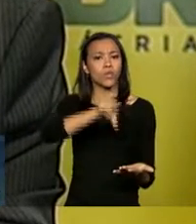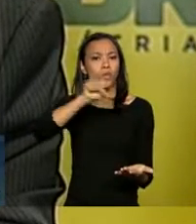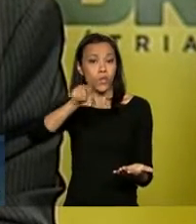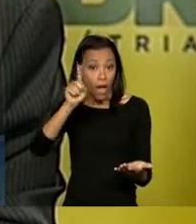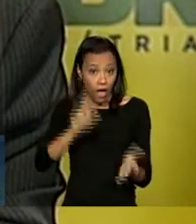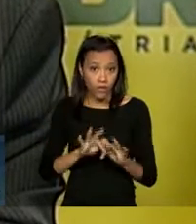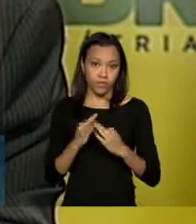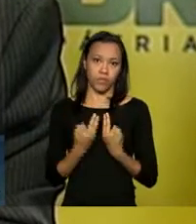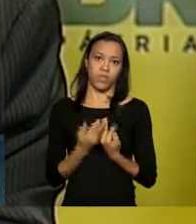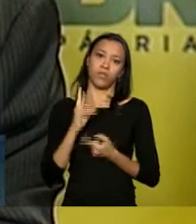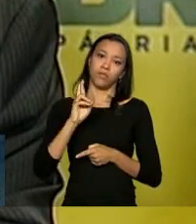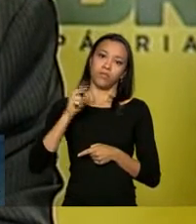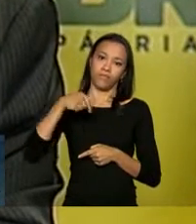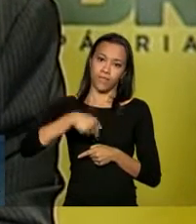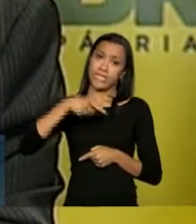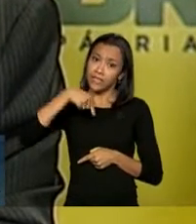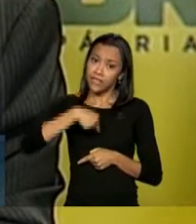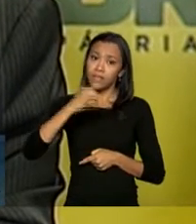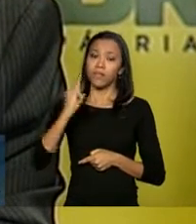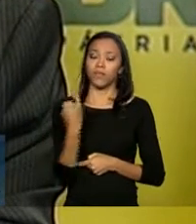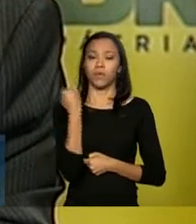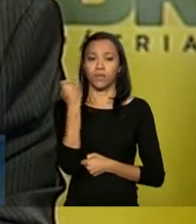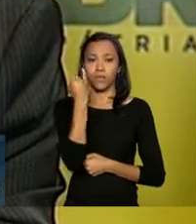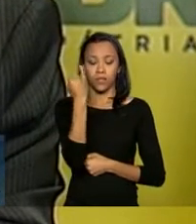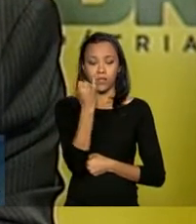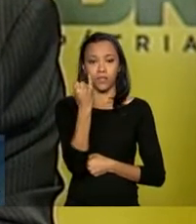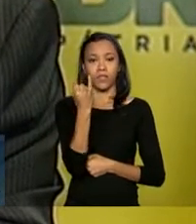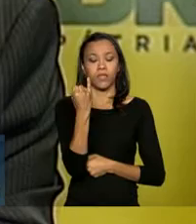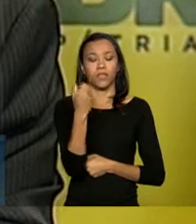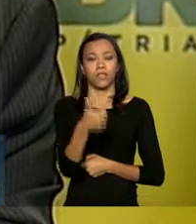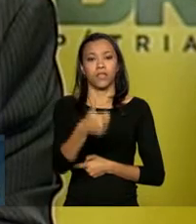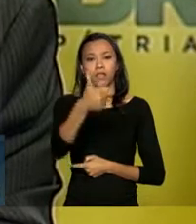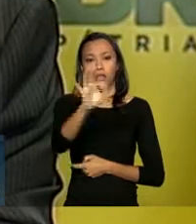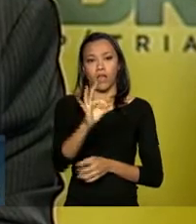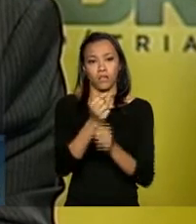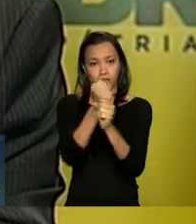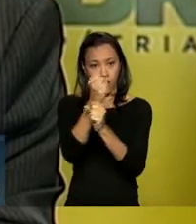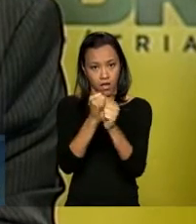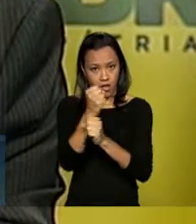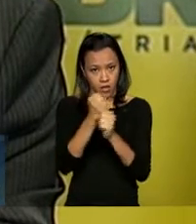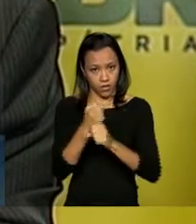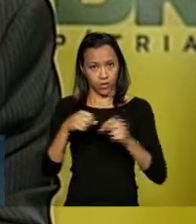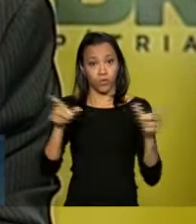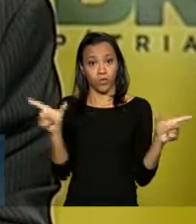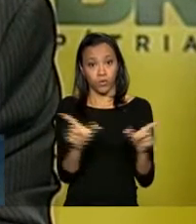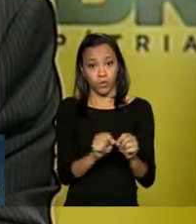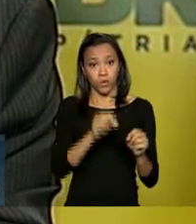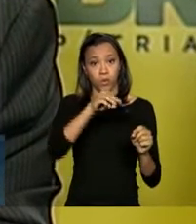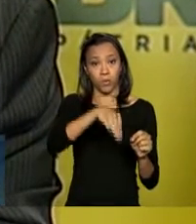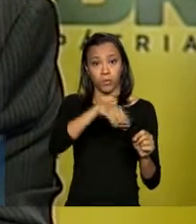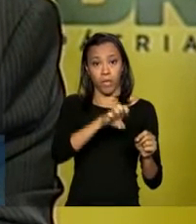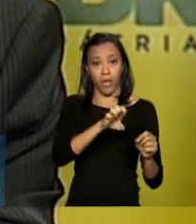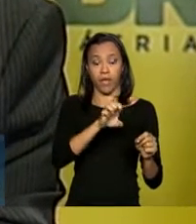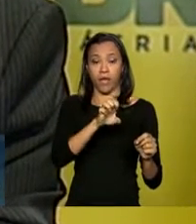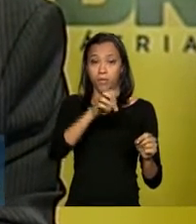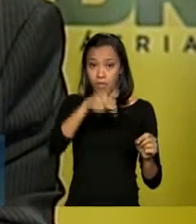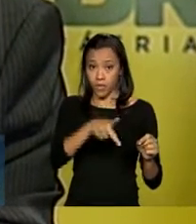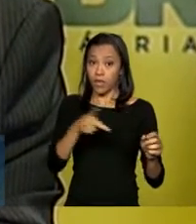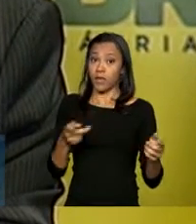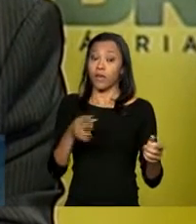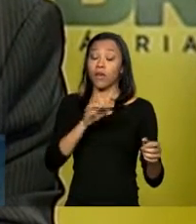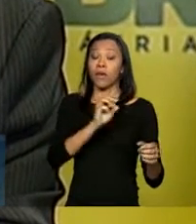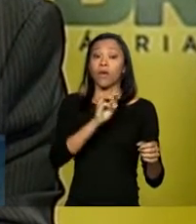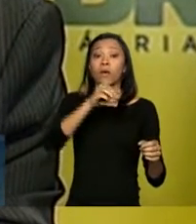extremamente importante e desde que há coisa de 10 anos o MEC, através do INEP, está divulgando esses